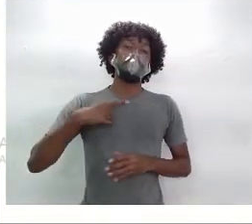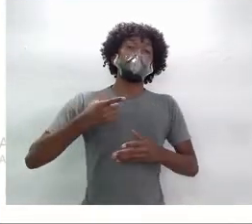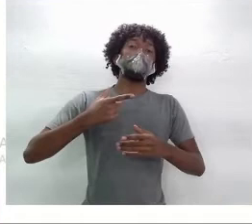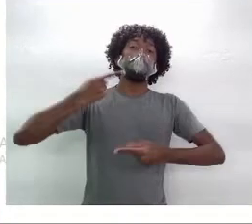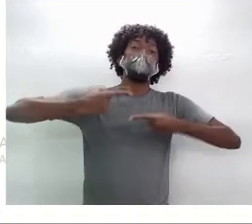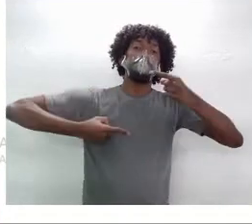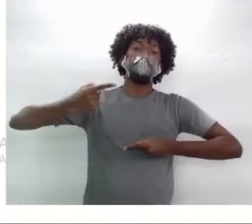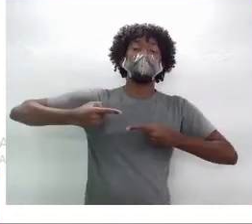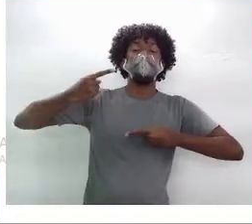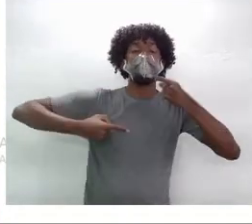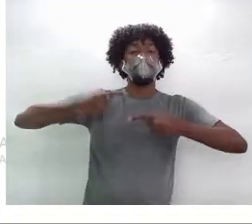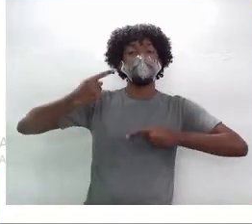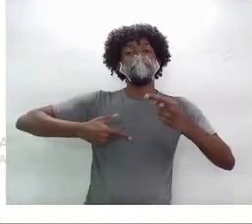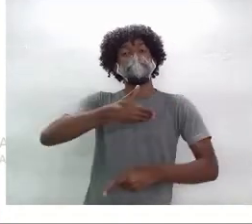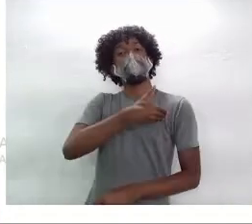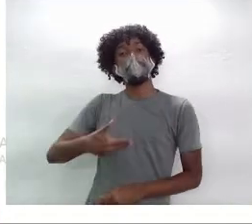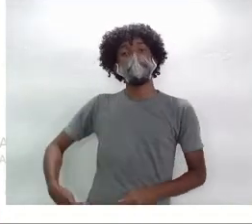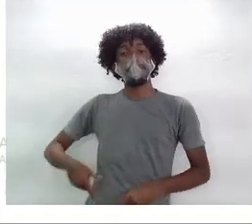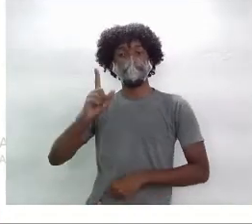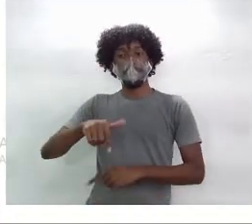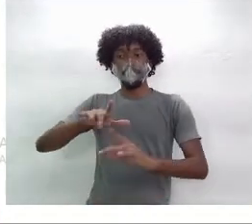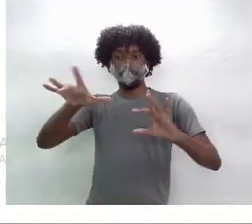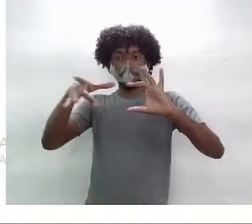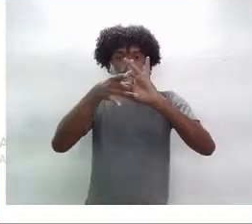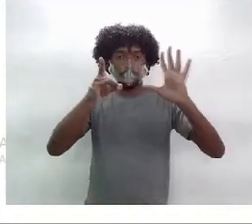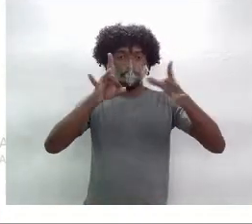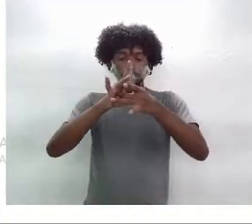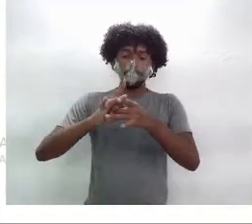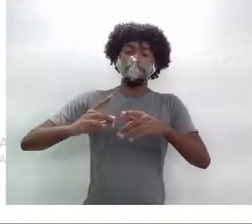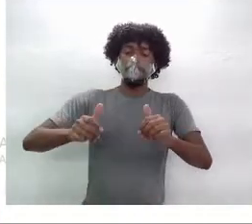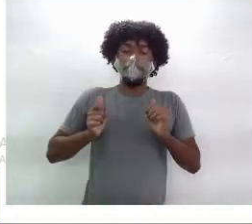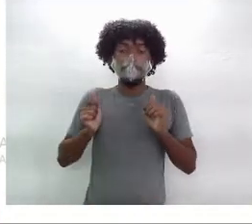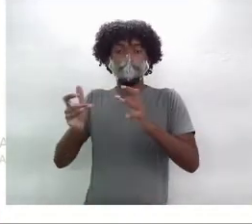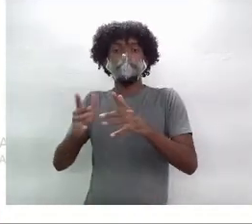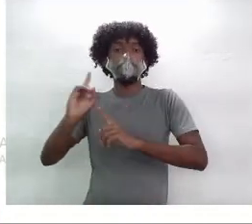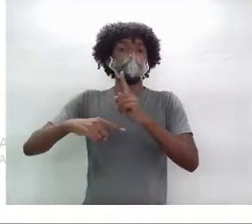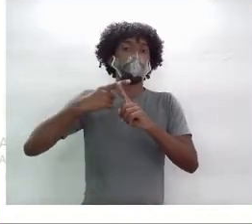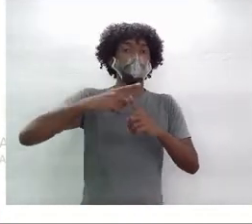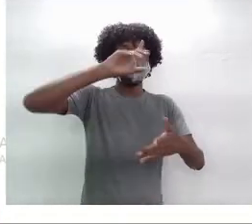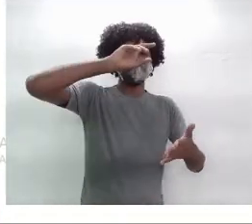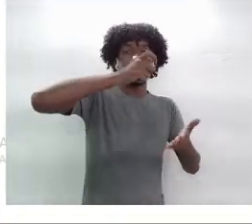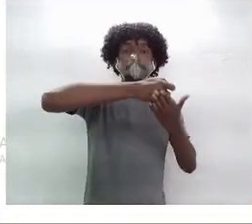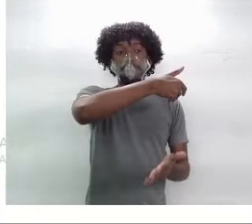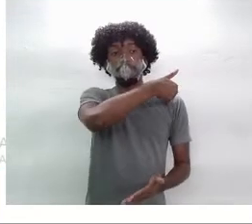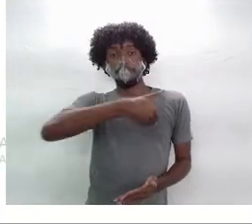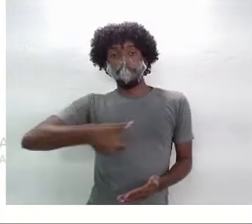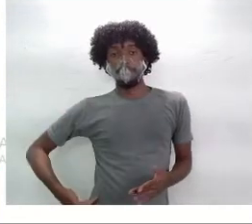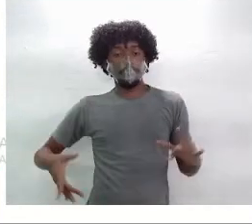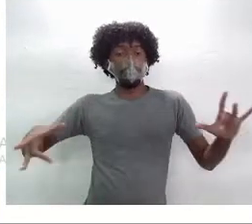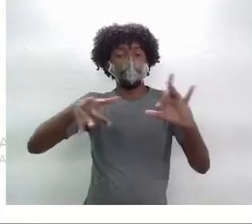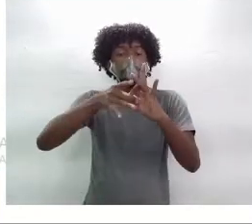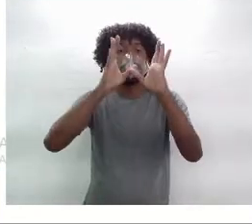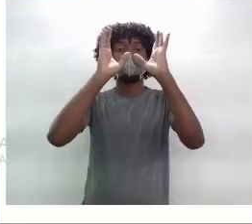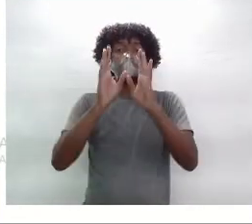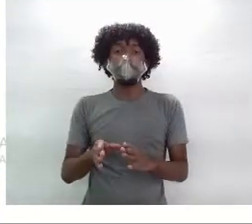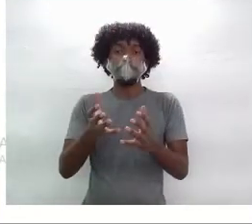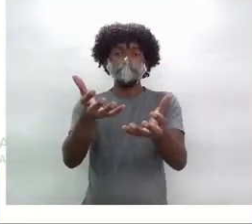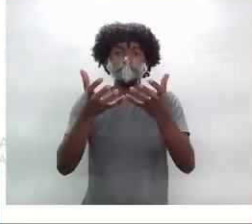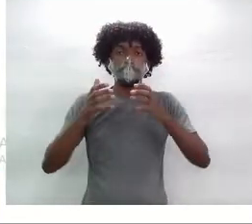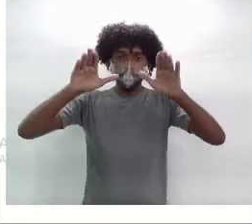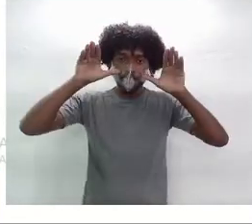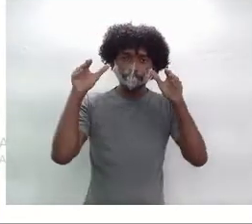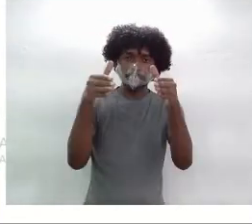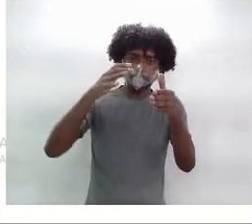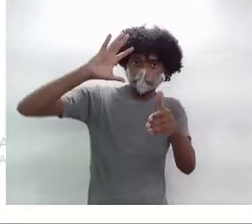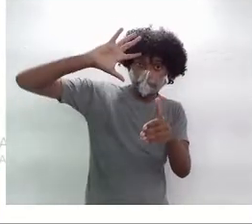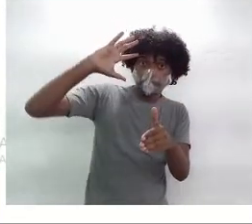Políticas públicas são um conjunto de ações e decisões do governo voltadas para a solução ou